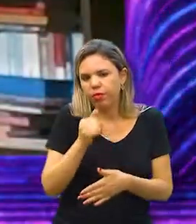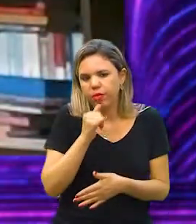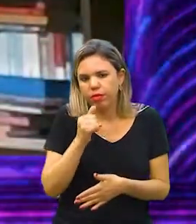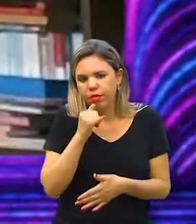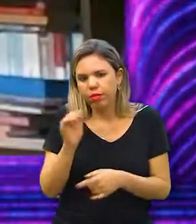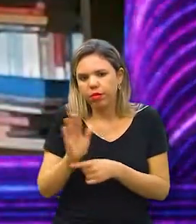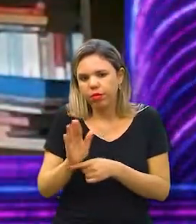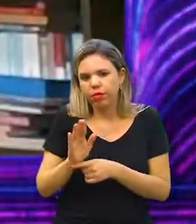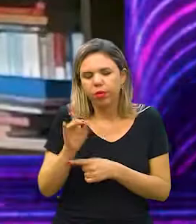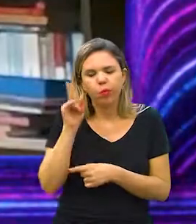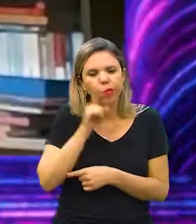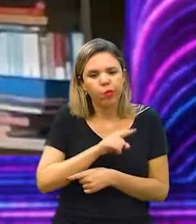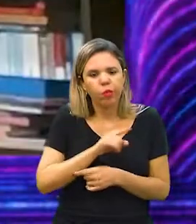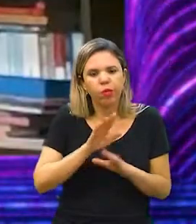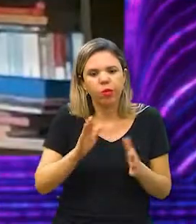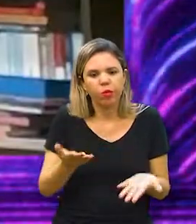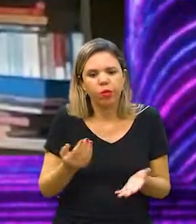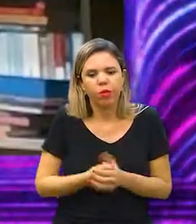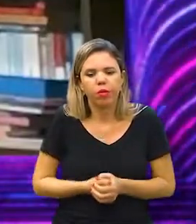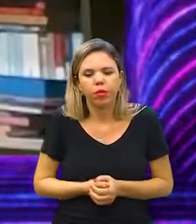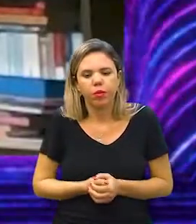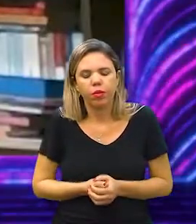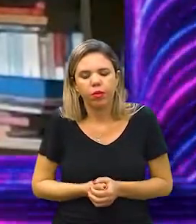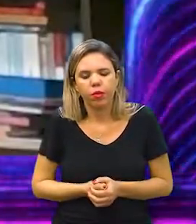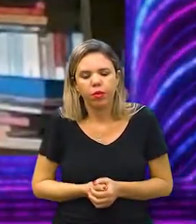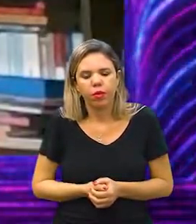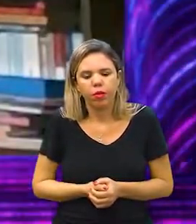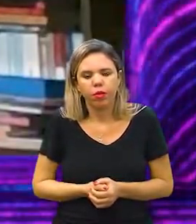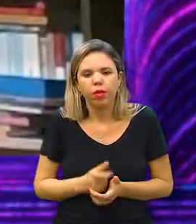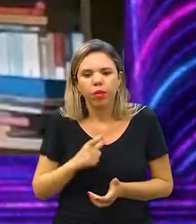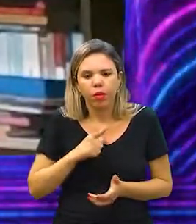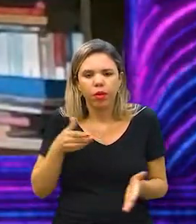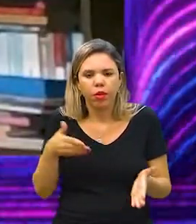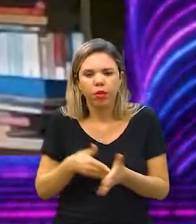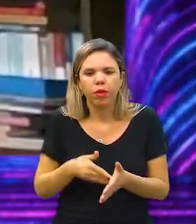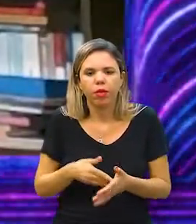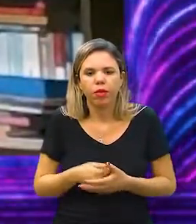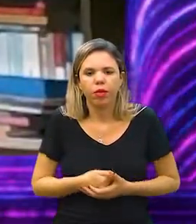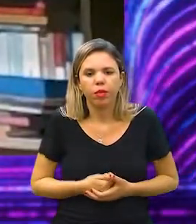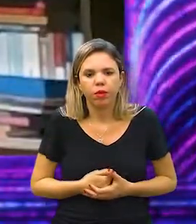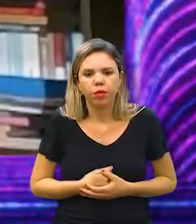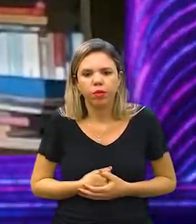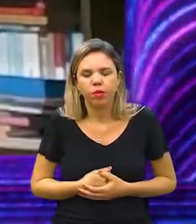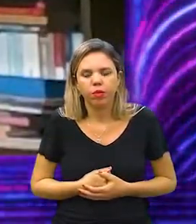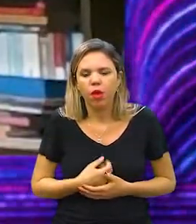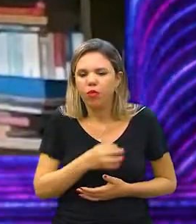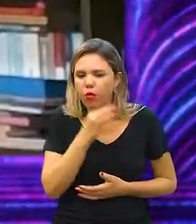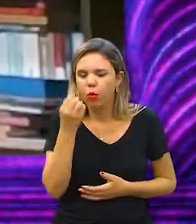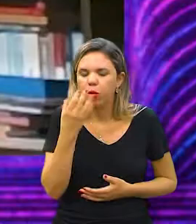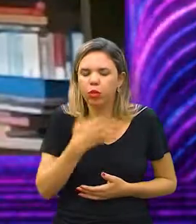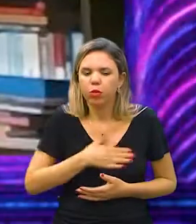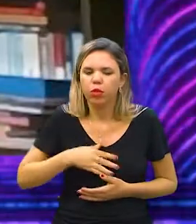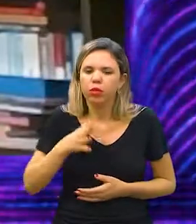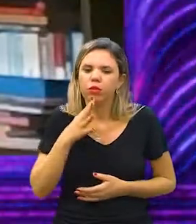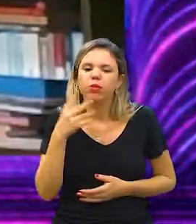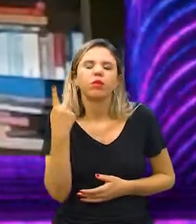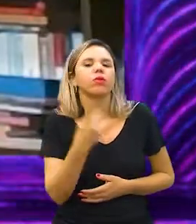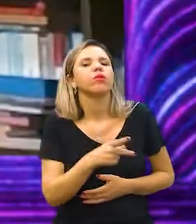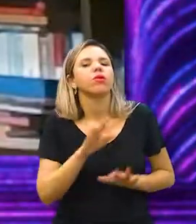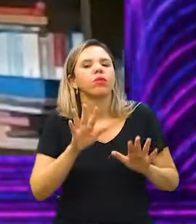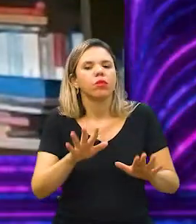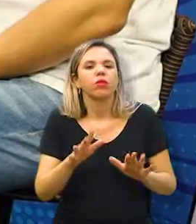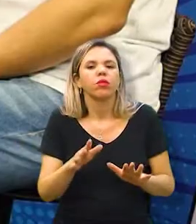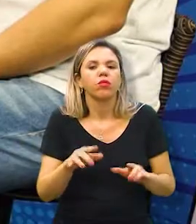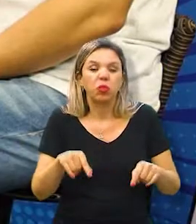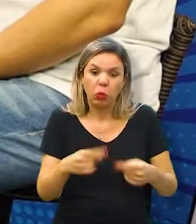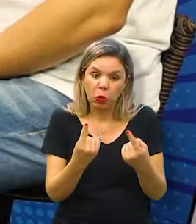exemplo, nos filmes americanos. Então, teve essa limitação, mas foi muito bom conhecer, apesar de